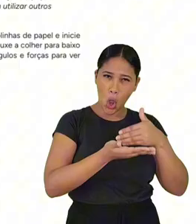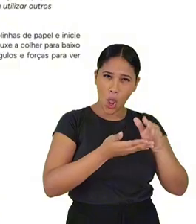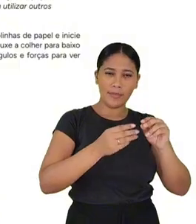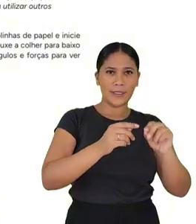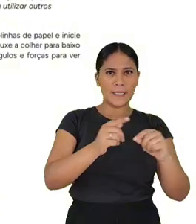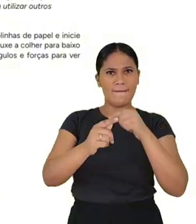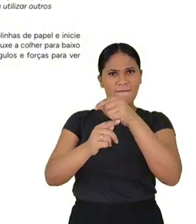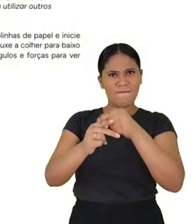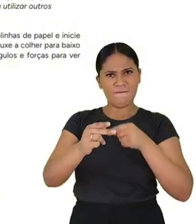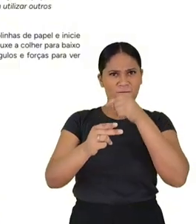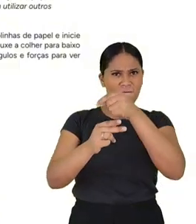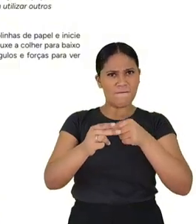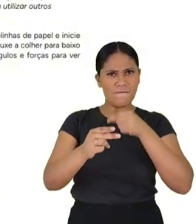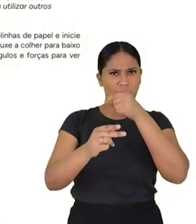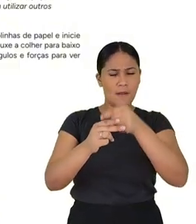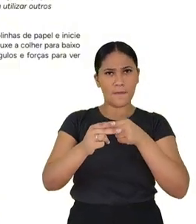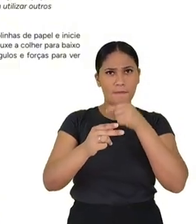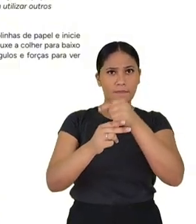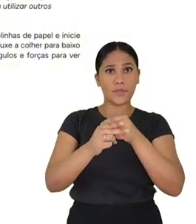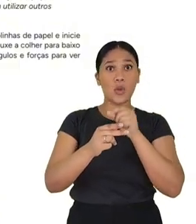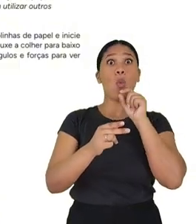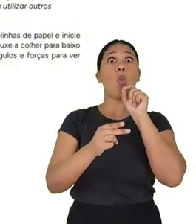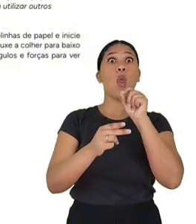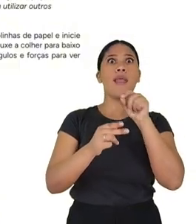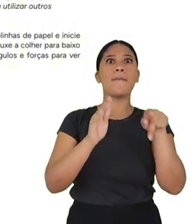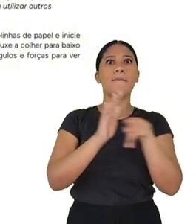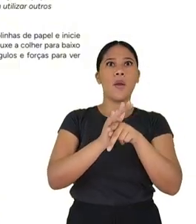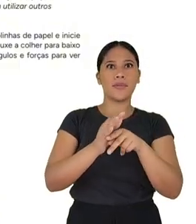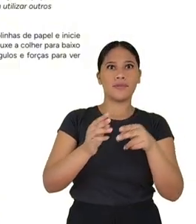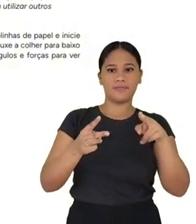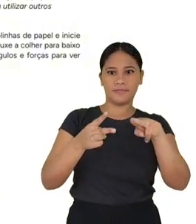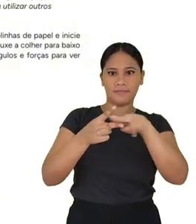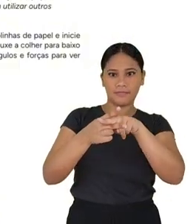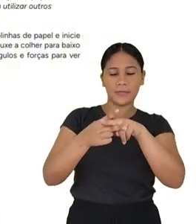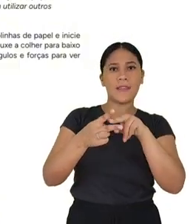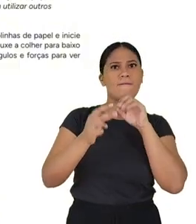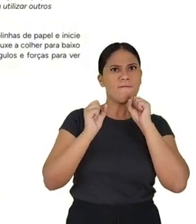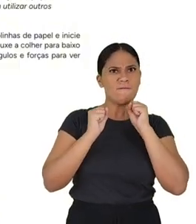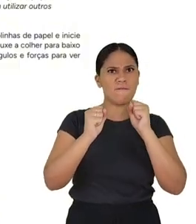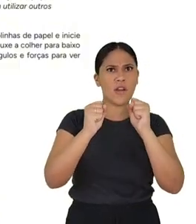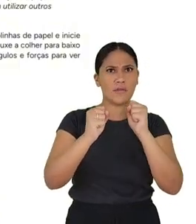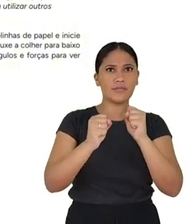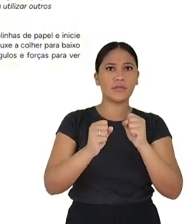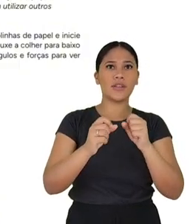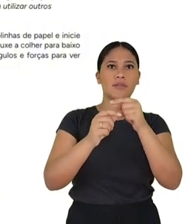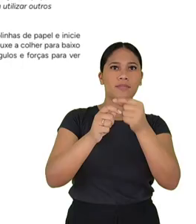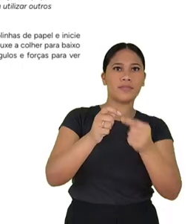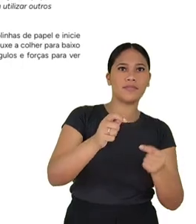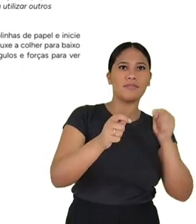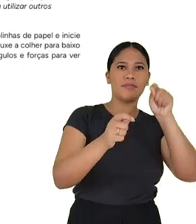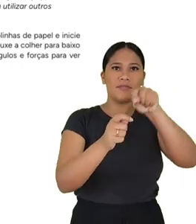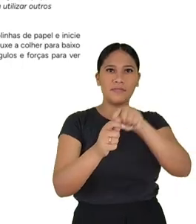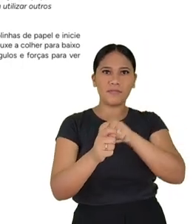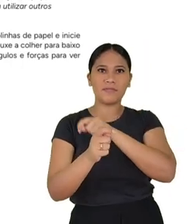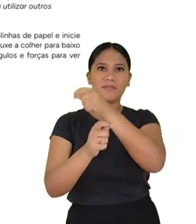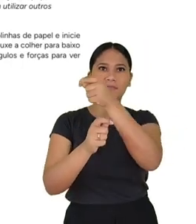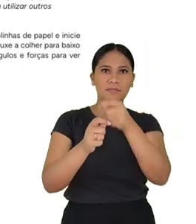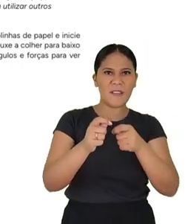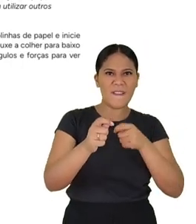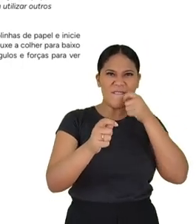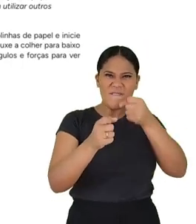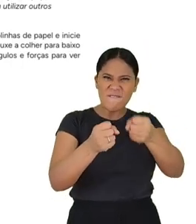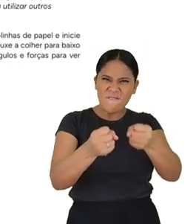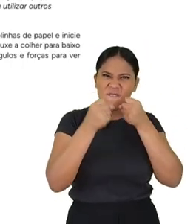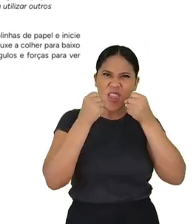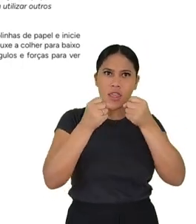use o elástico restante para fixar os 4 palitos no ponto em que eles se encontram, fazendo alguns X para